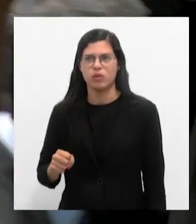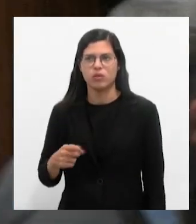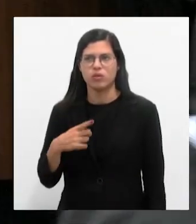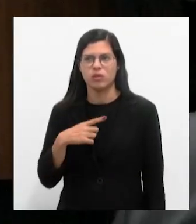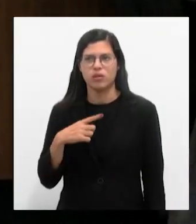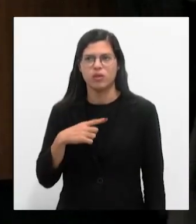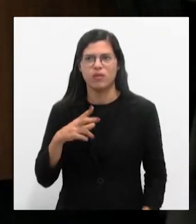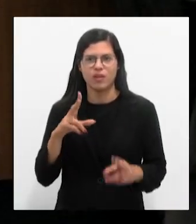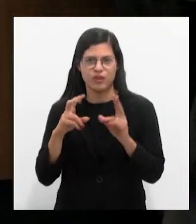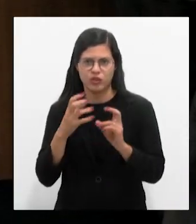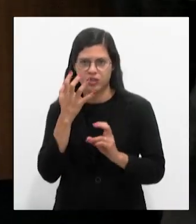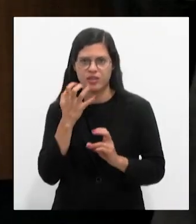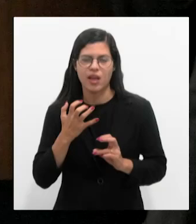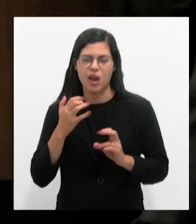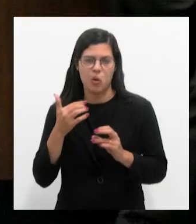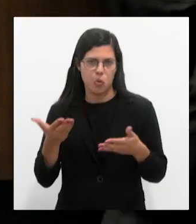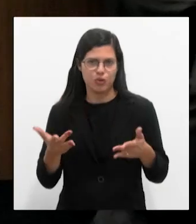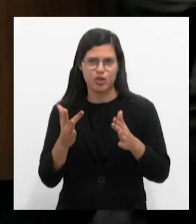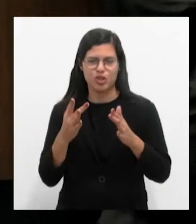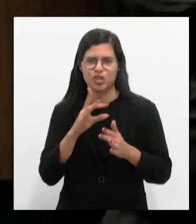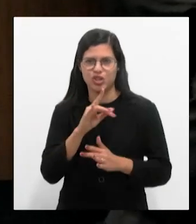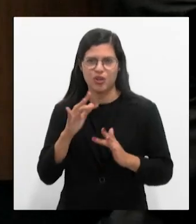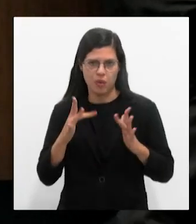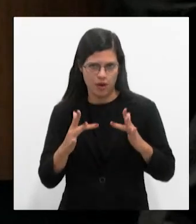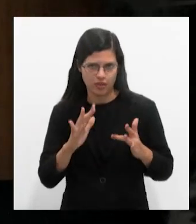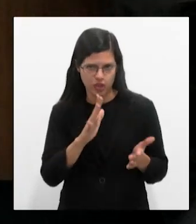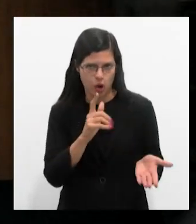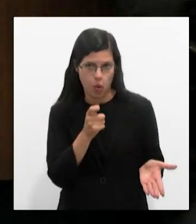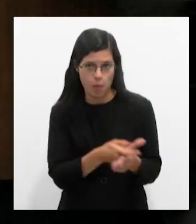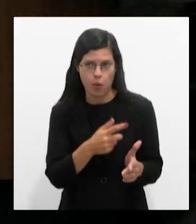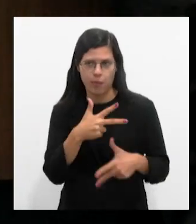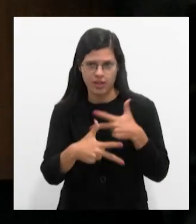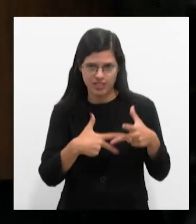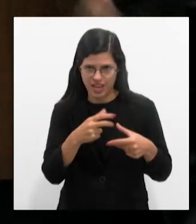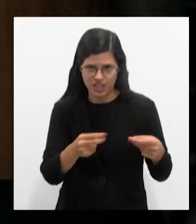Vossa Excelência já comprou presente de namorados, deputado Cozzolino? Ainda não, né? Já?